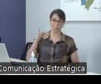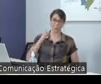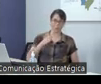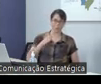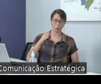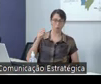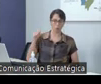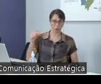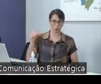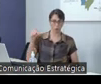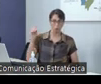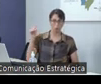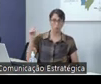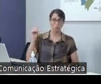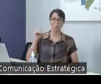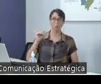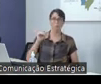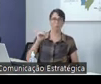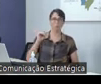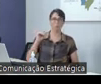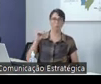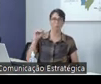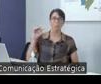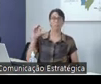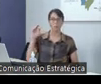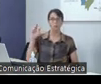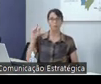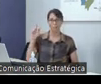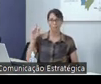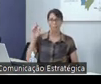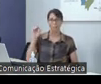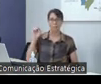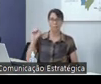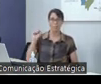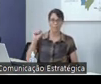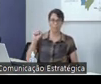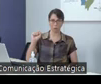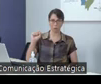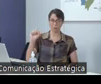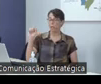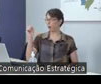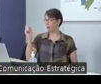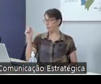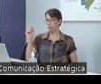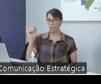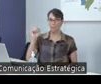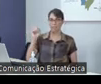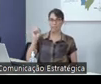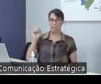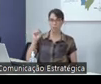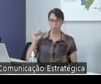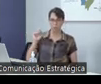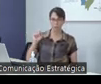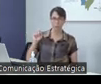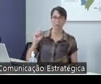gestante no céu ou no circo e nos últimos trezentos dias vão aparecer nesse relatório A única